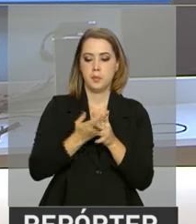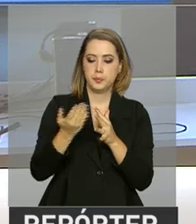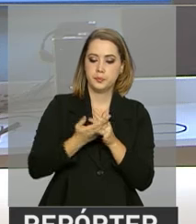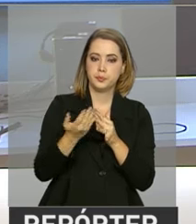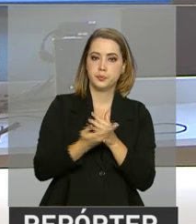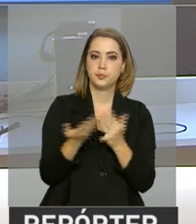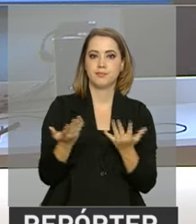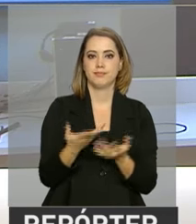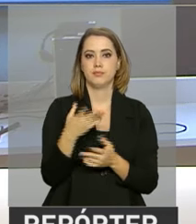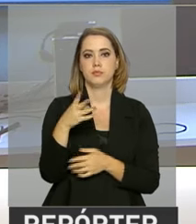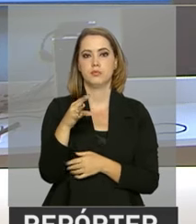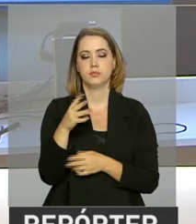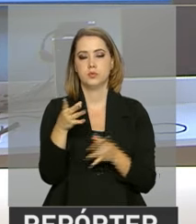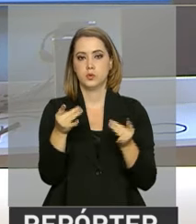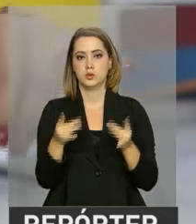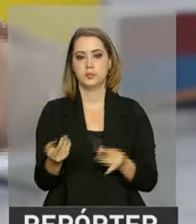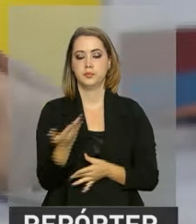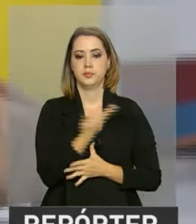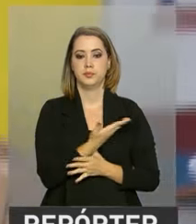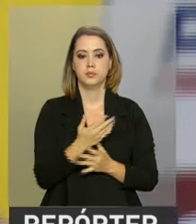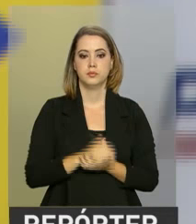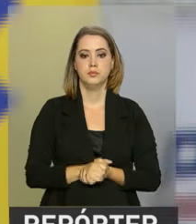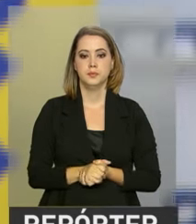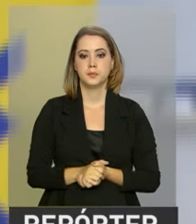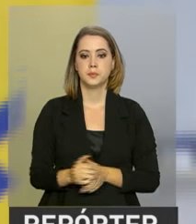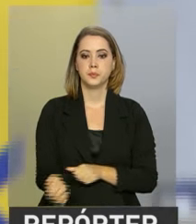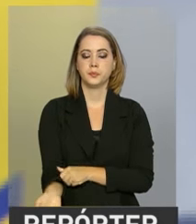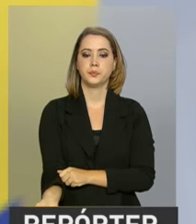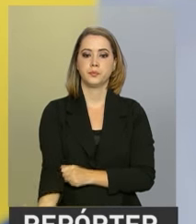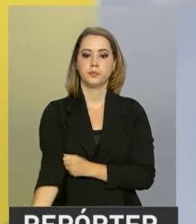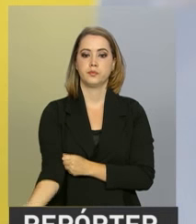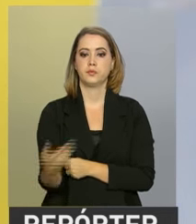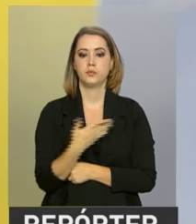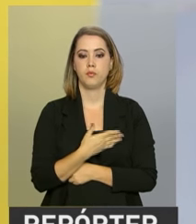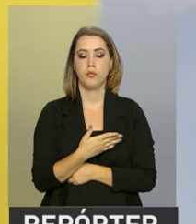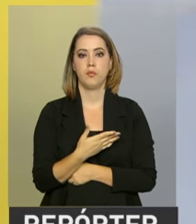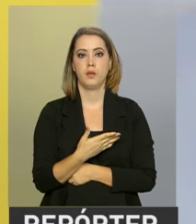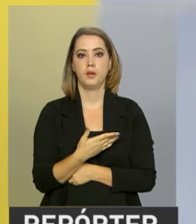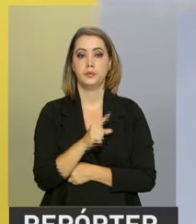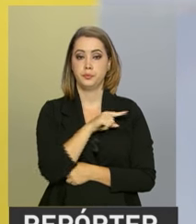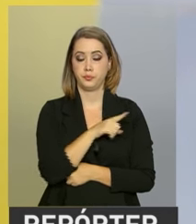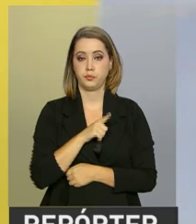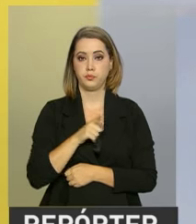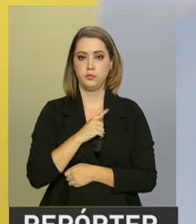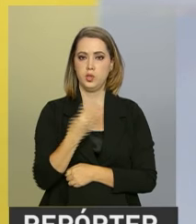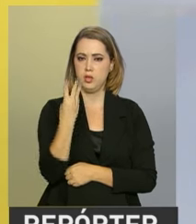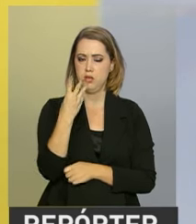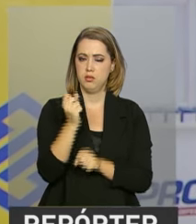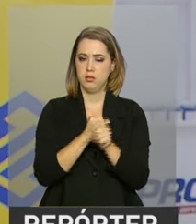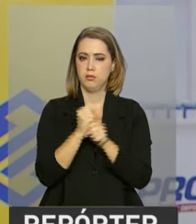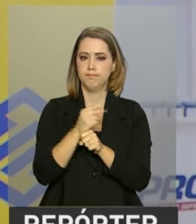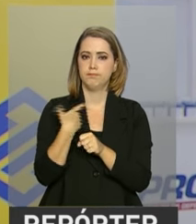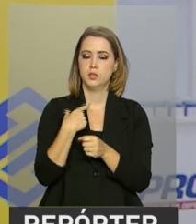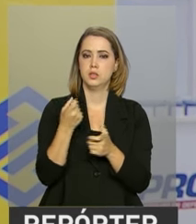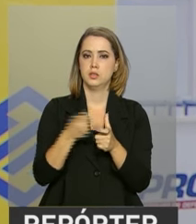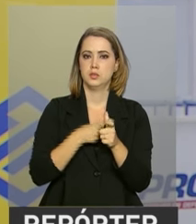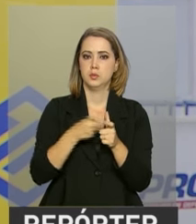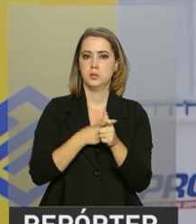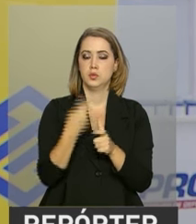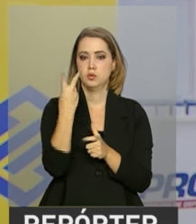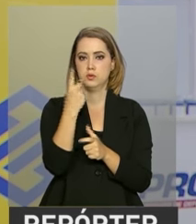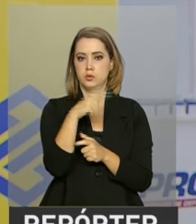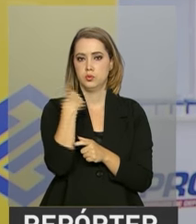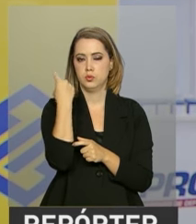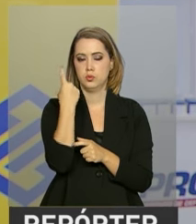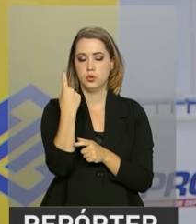reportagem de Beatriz amiden Anderson tinha uma dívida de cartão de crédito há 3 anos os r$ 2000 que